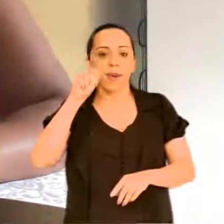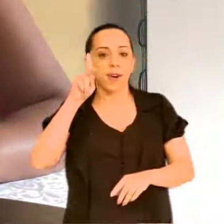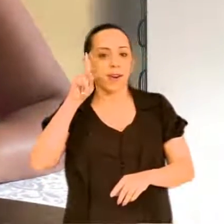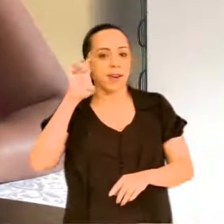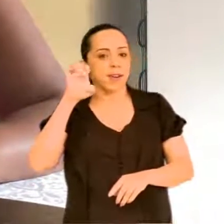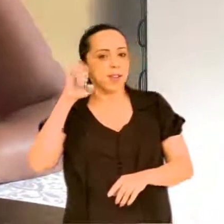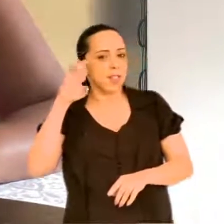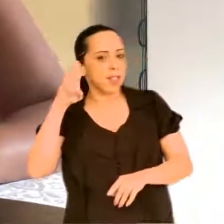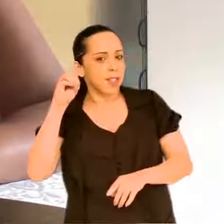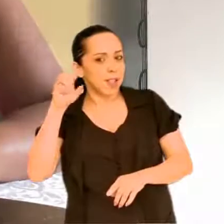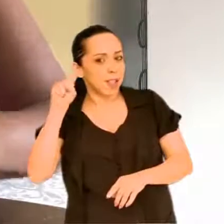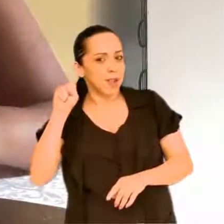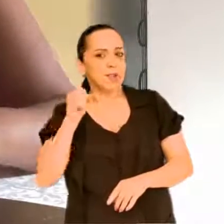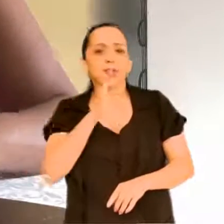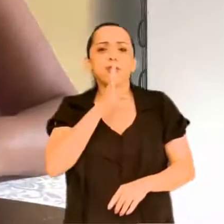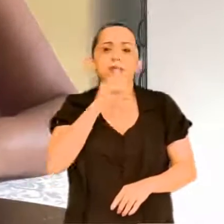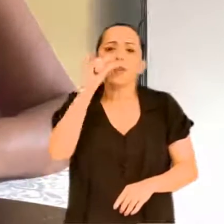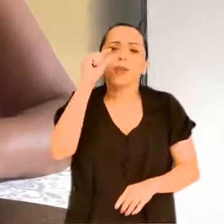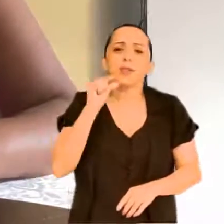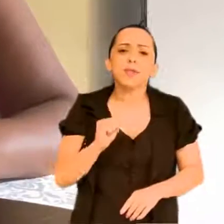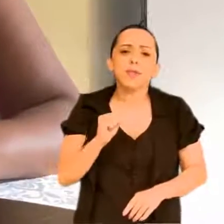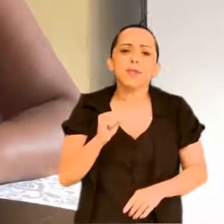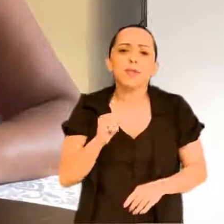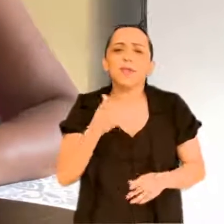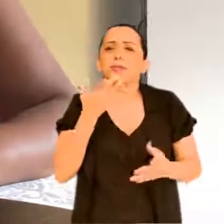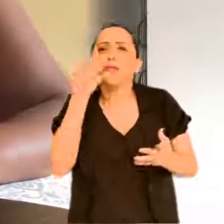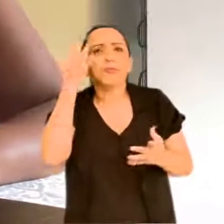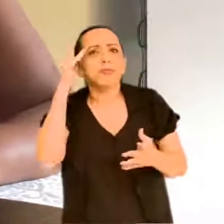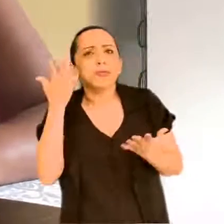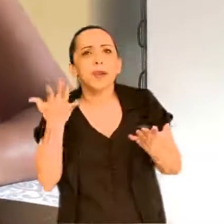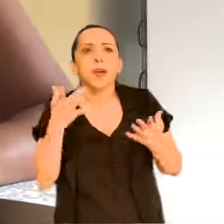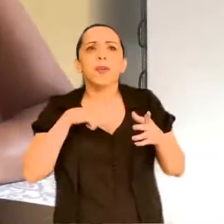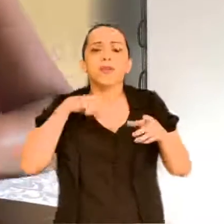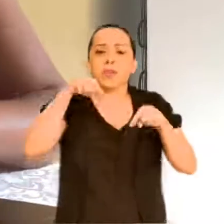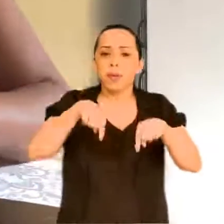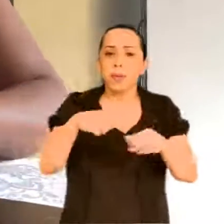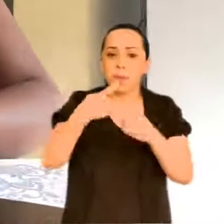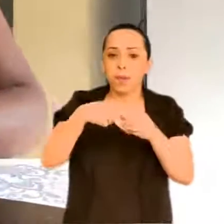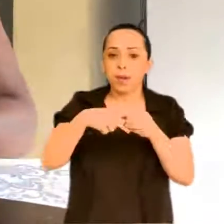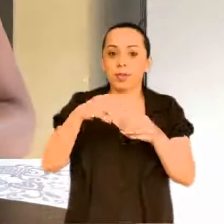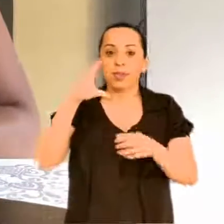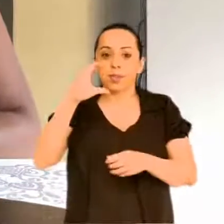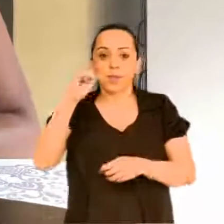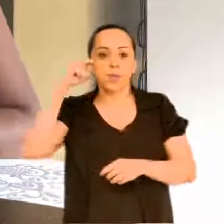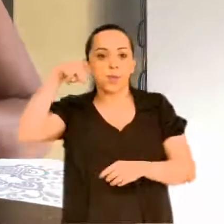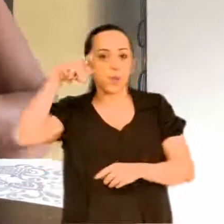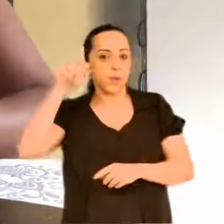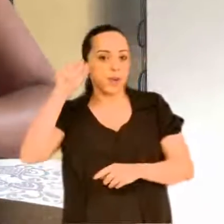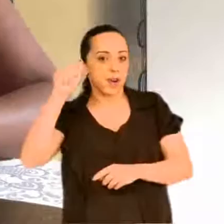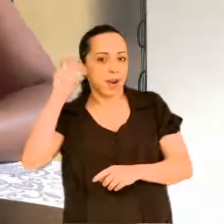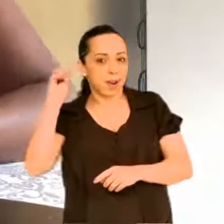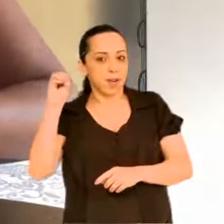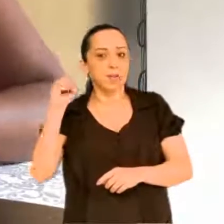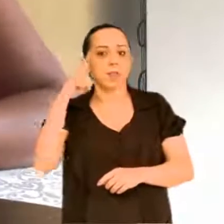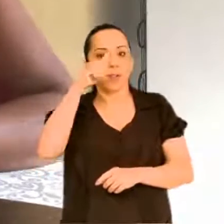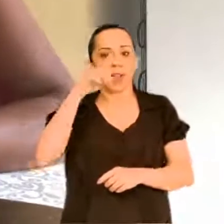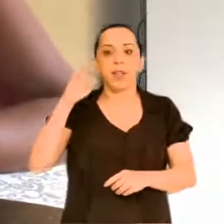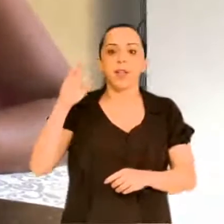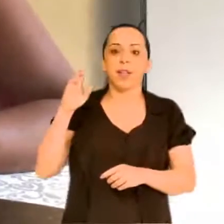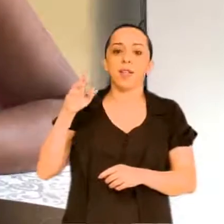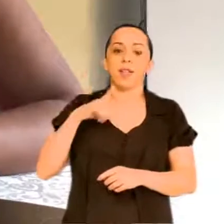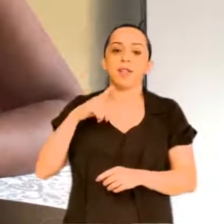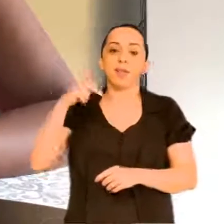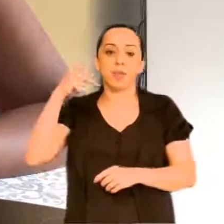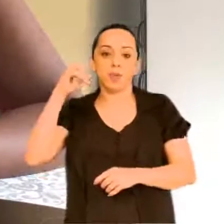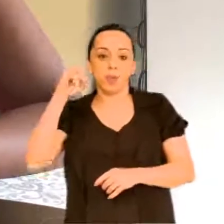nossos congadeiros. Talvez nós conhecemos muito pouco, mas os congadeiros, nós em Ipatinga, nós temos o